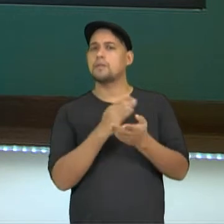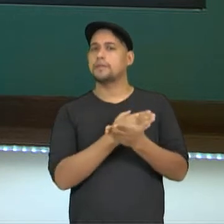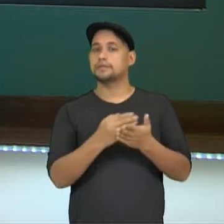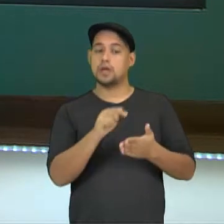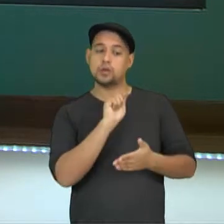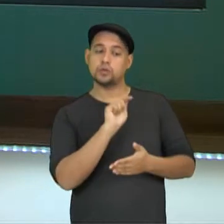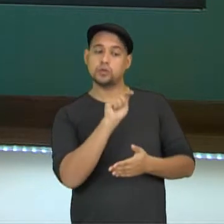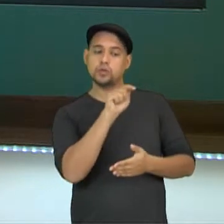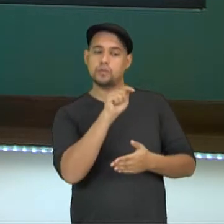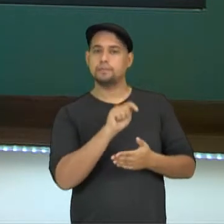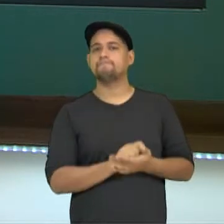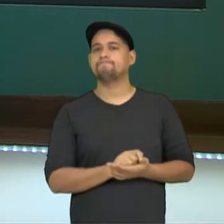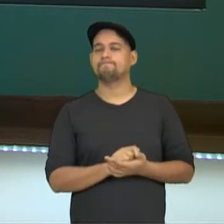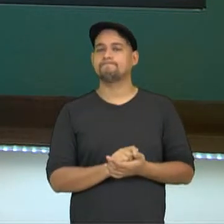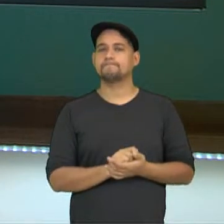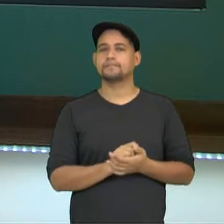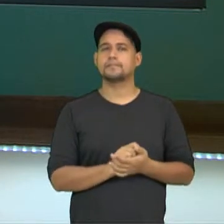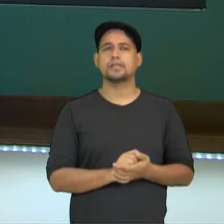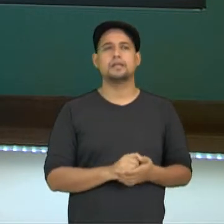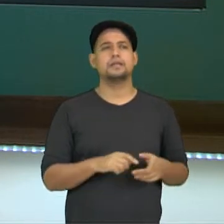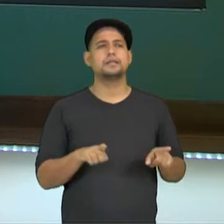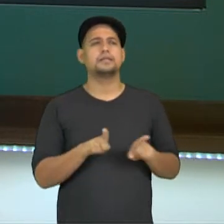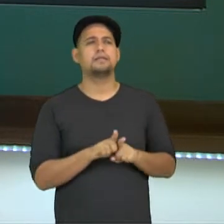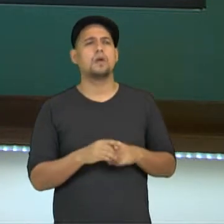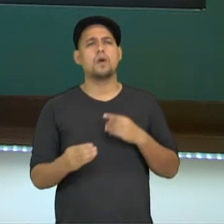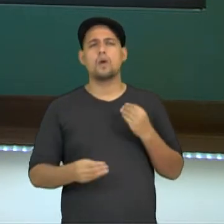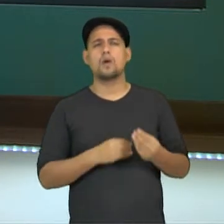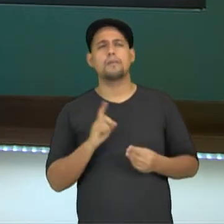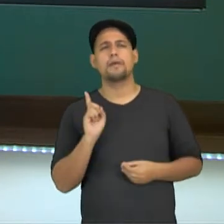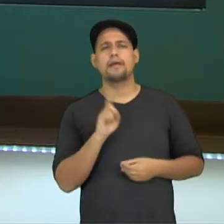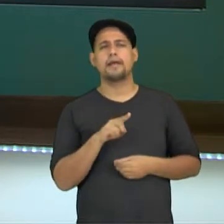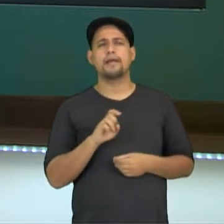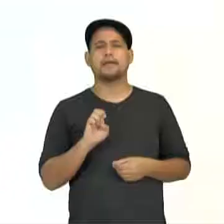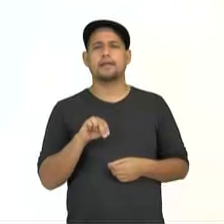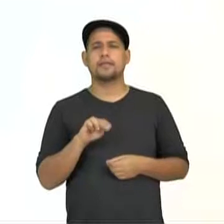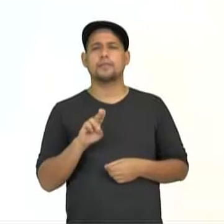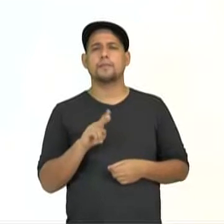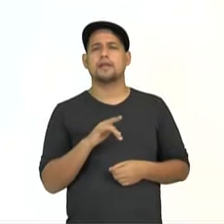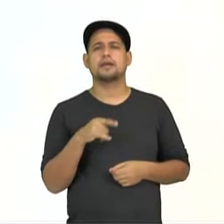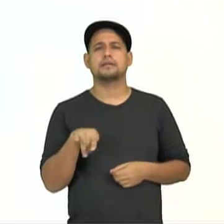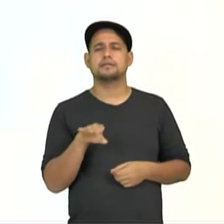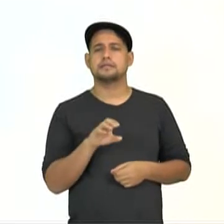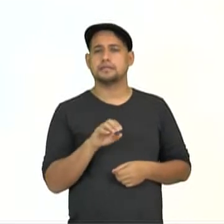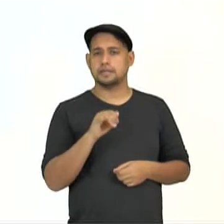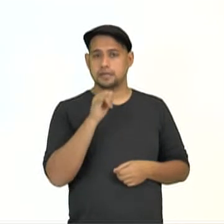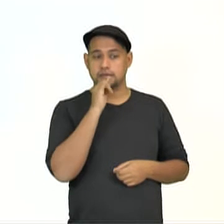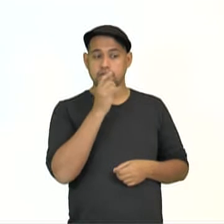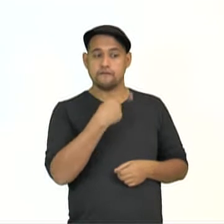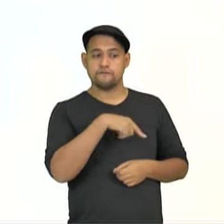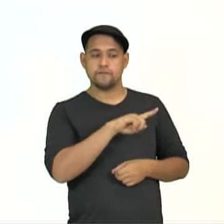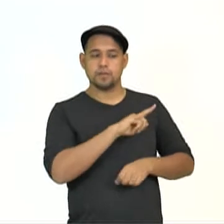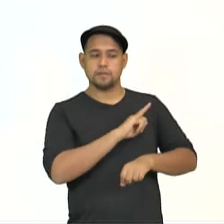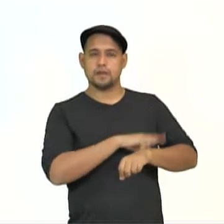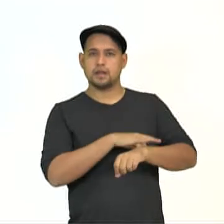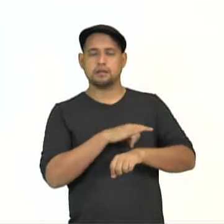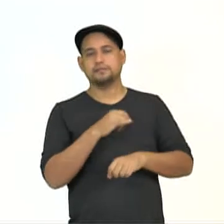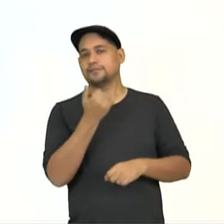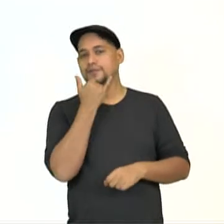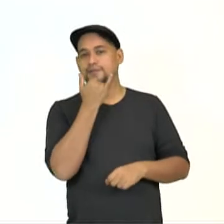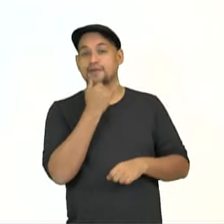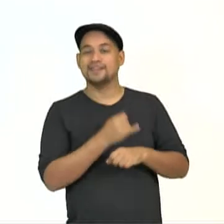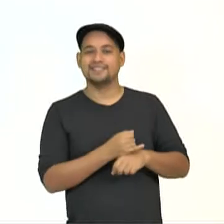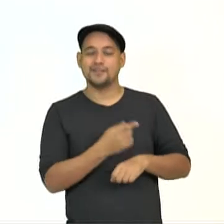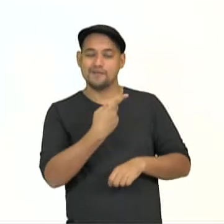2 pontos. Uma enumeração, o que é isso? Uma sequência. Por exemplo, fui ao mercado e comprei,